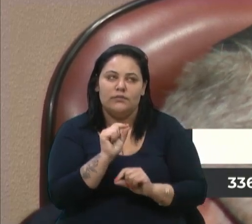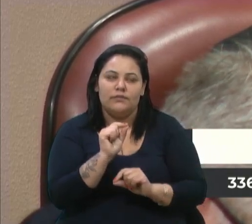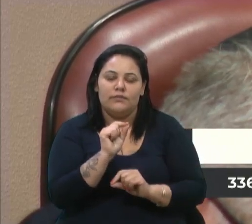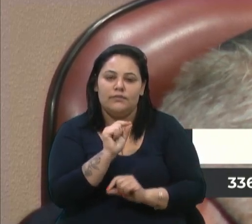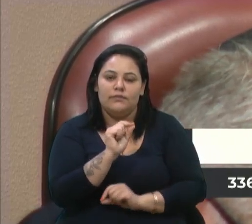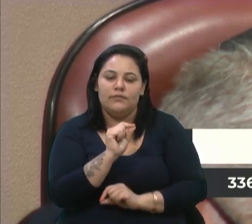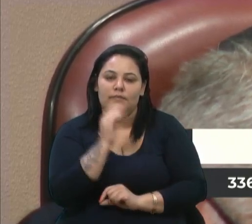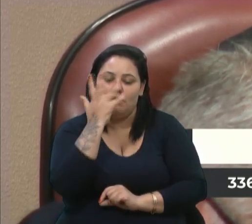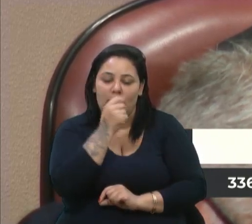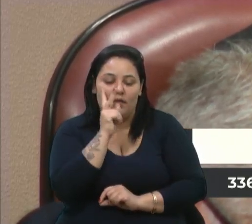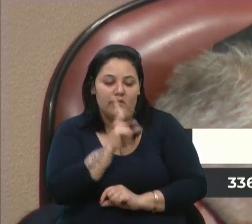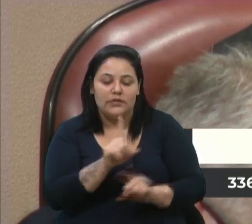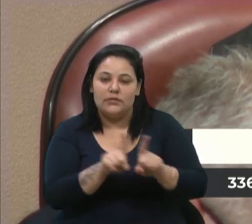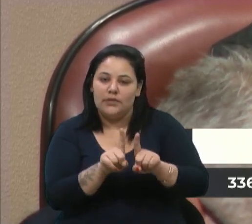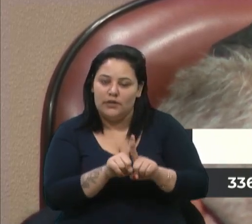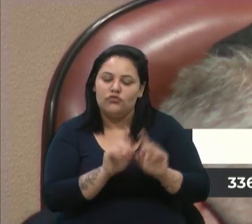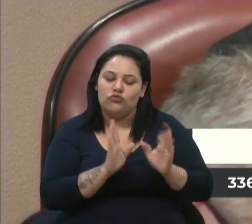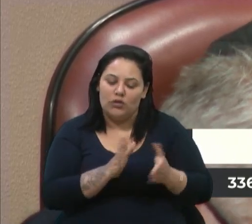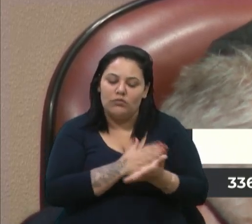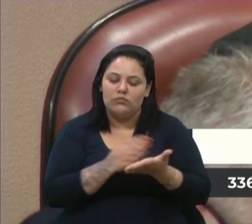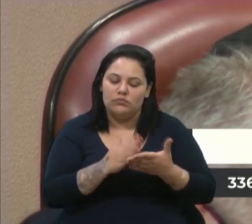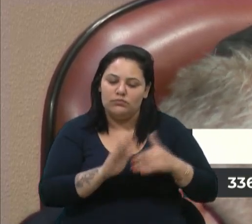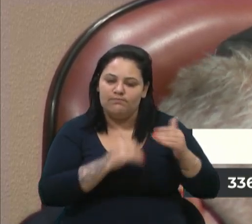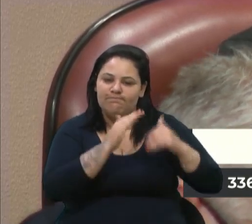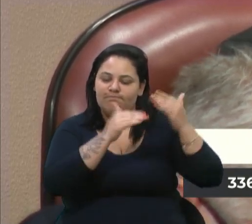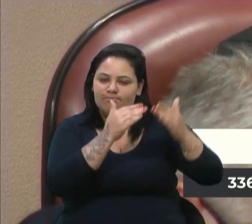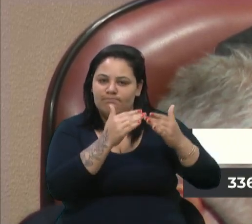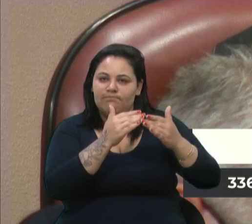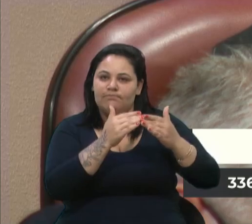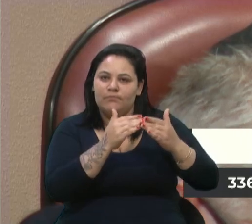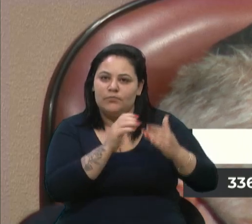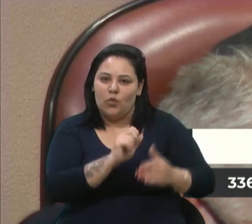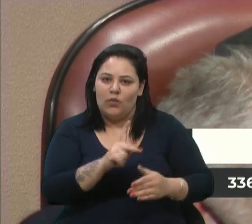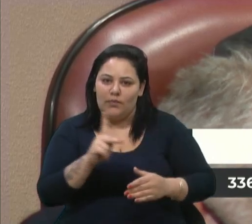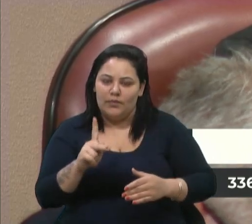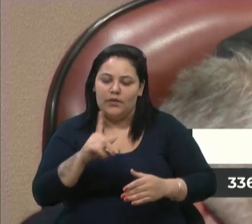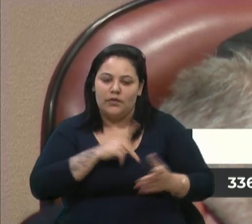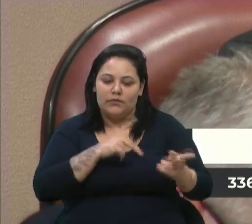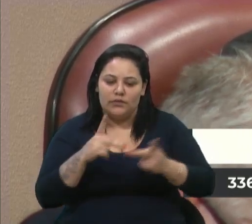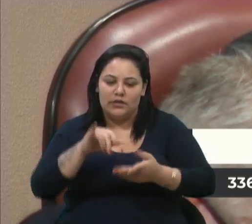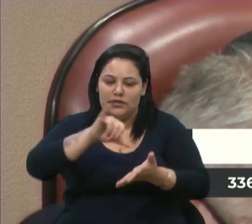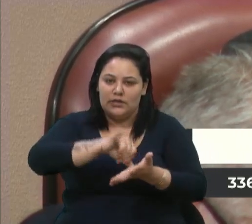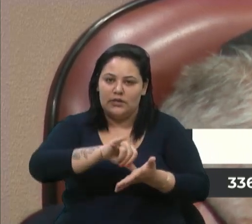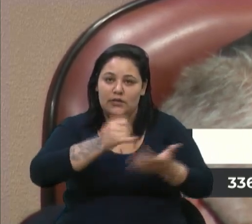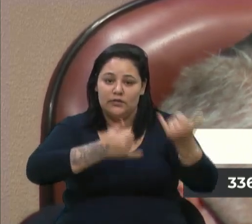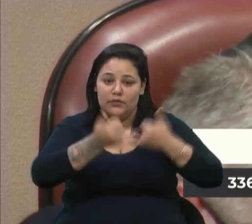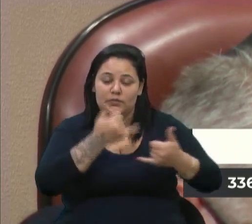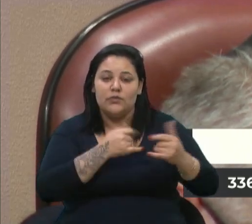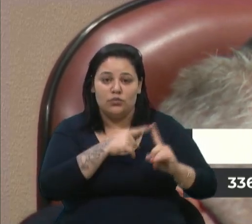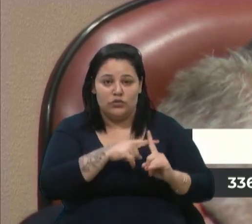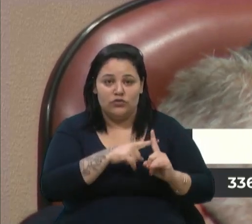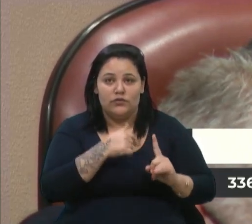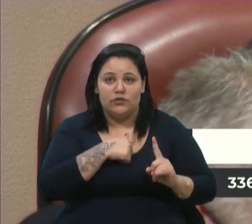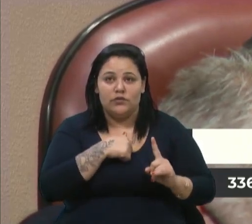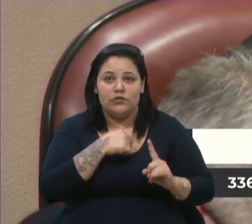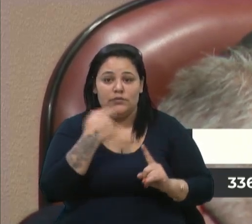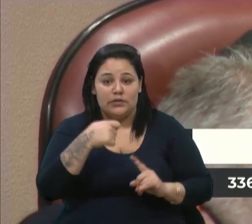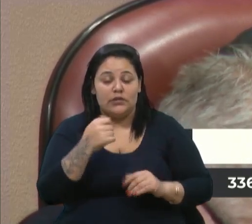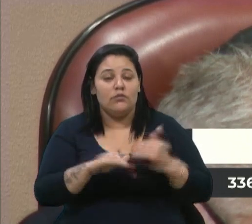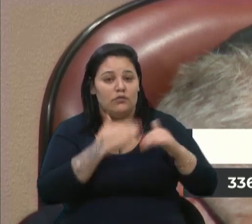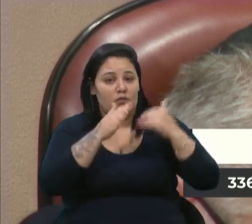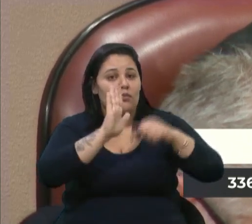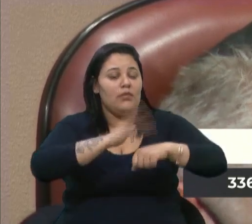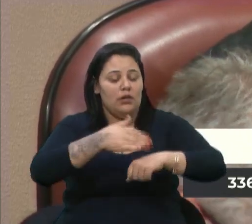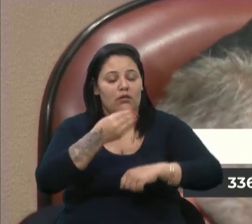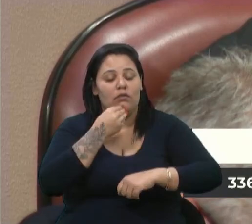está acontecendo. Visitei também a Central, que as informações são positivas, mas temos que evoluir muito mais. Uma